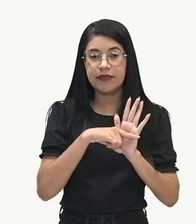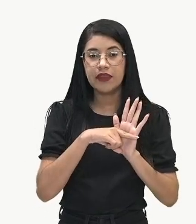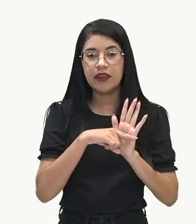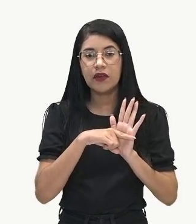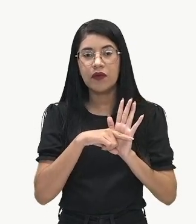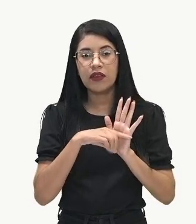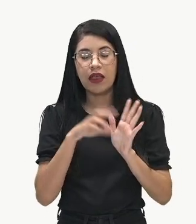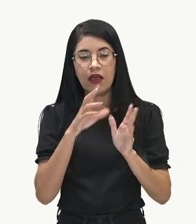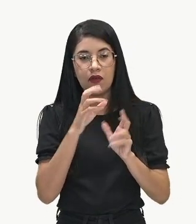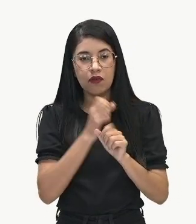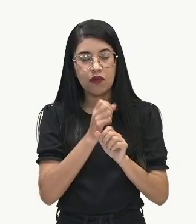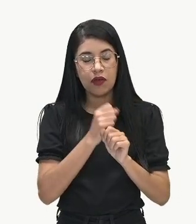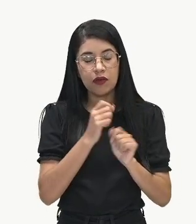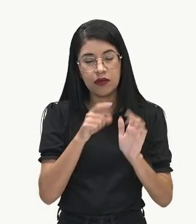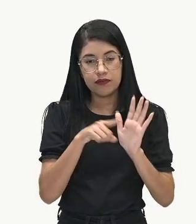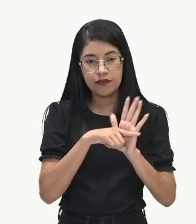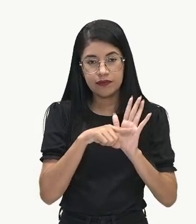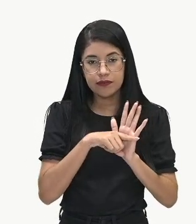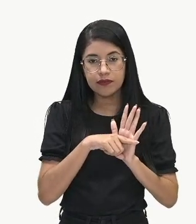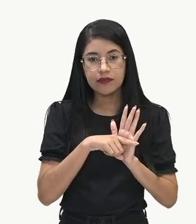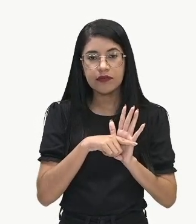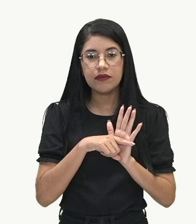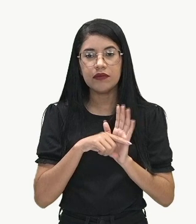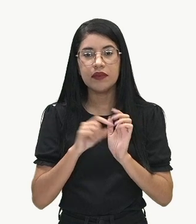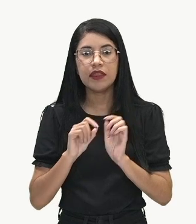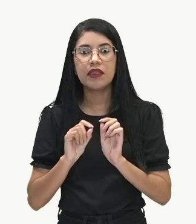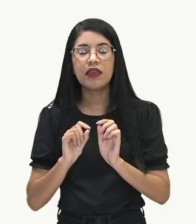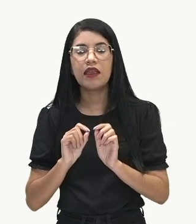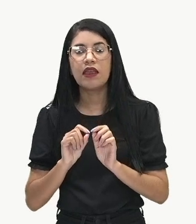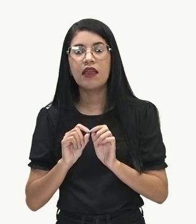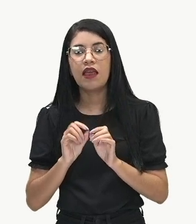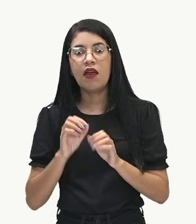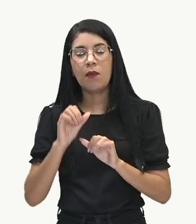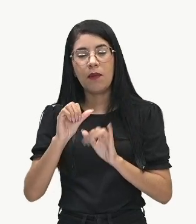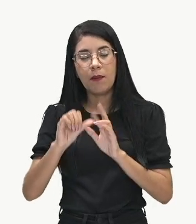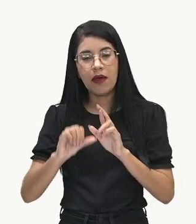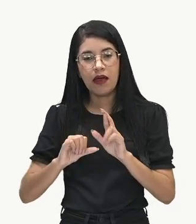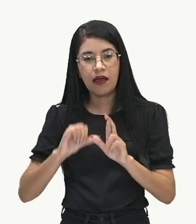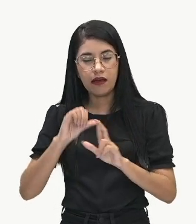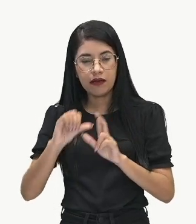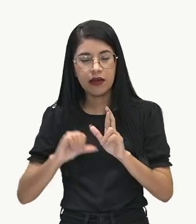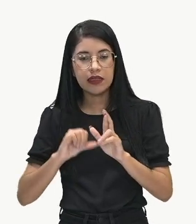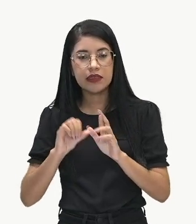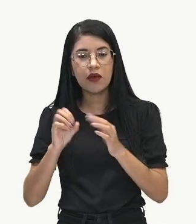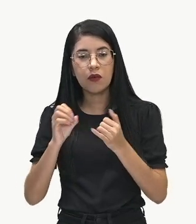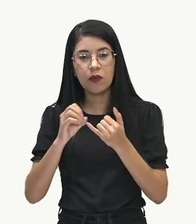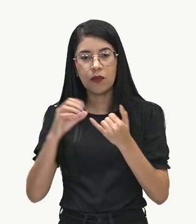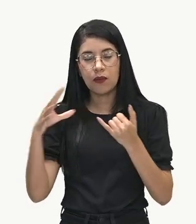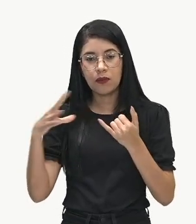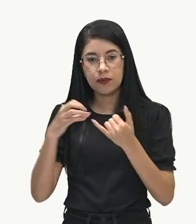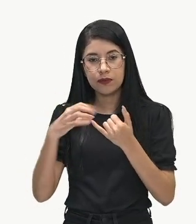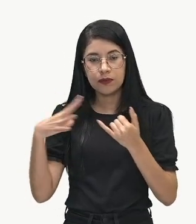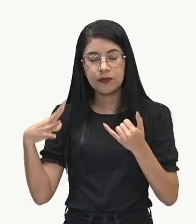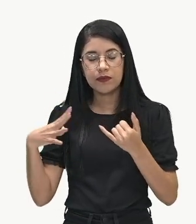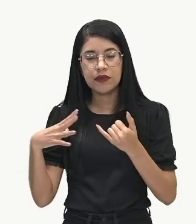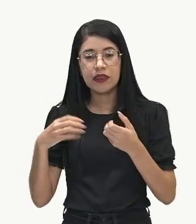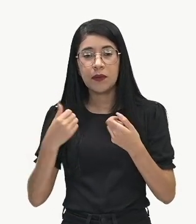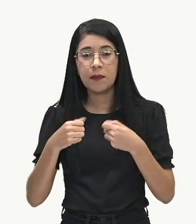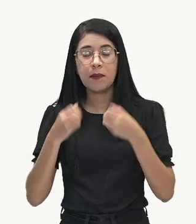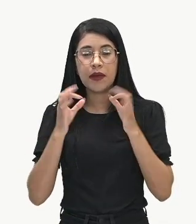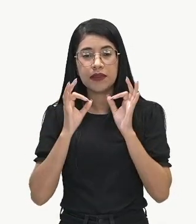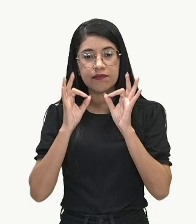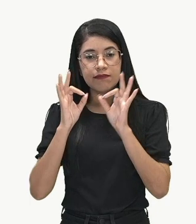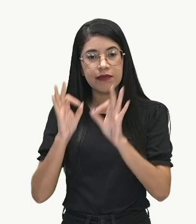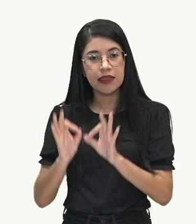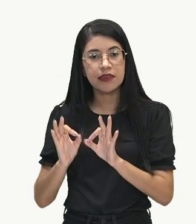a variação de entalpia encontrada é negativa, trata-se de uma reação exotérmica. Então, se atente a